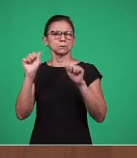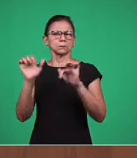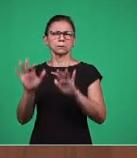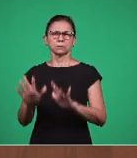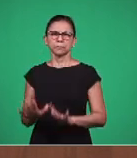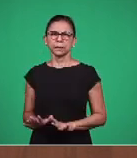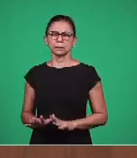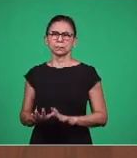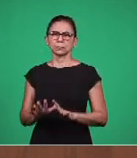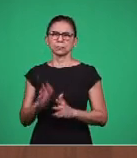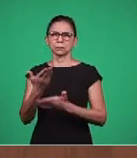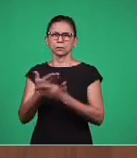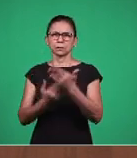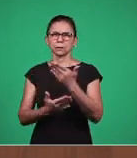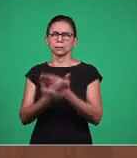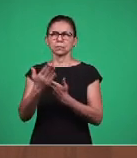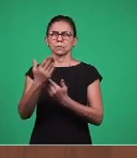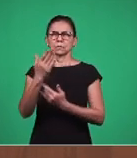sustentada,